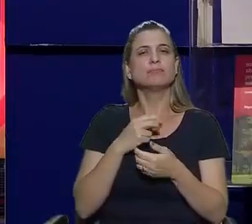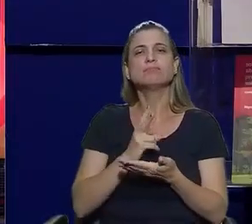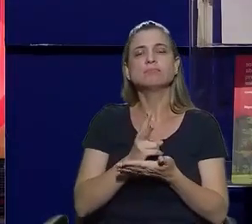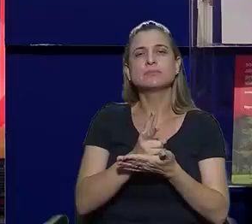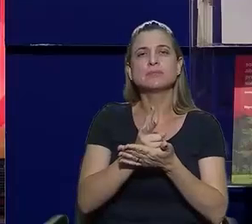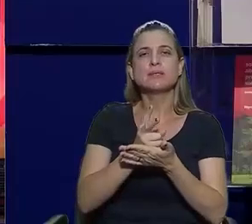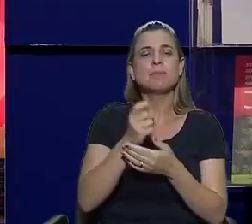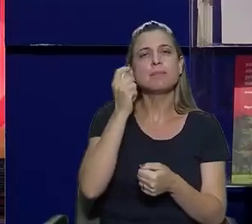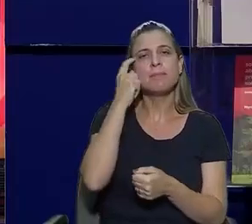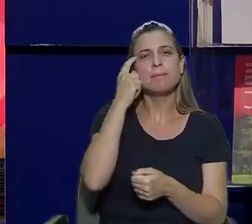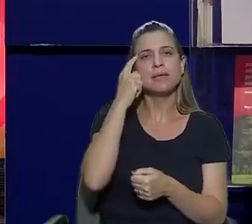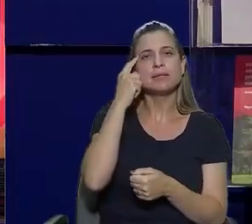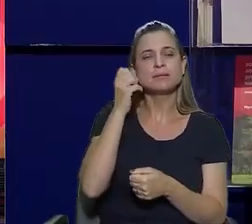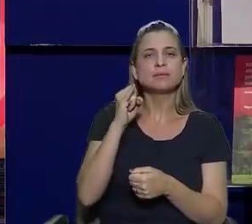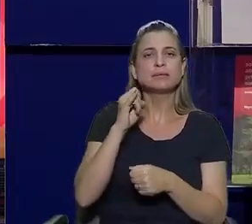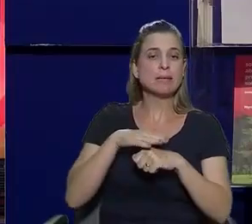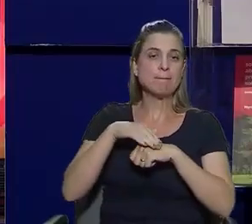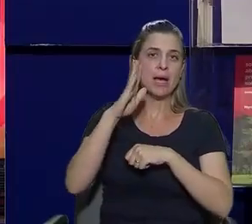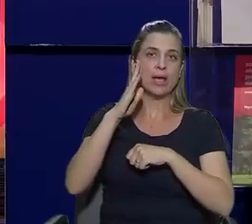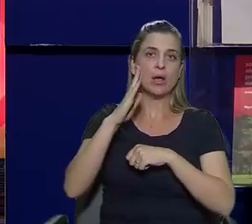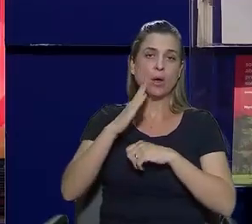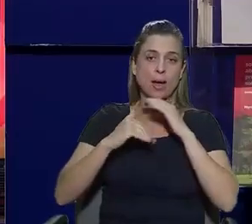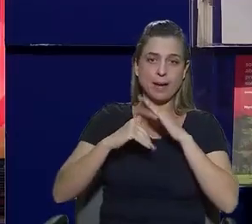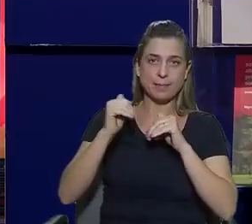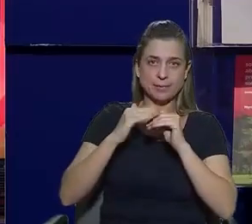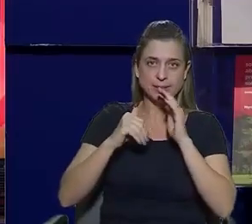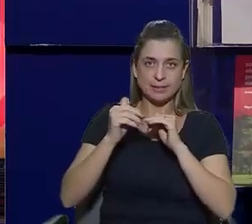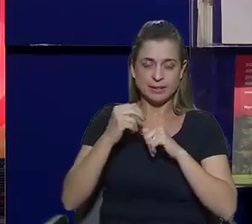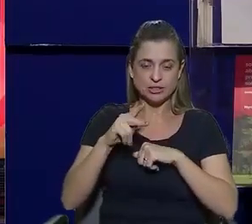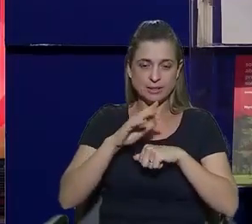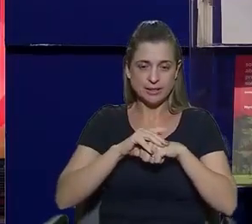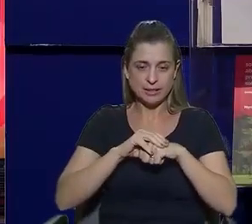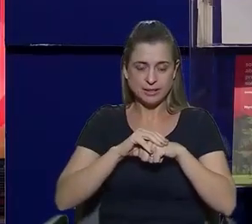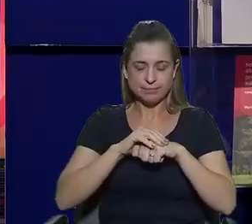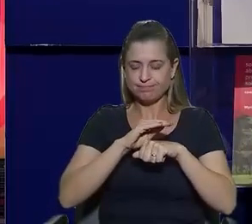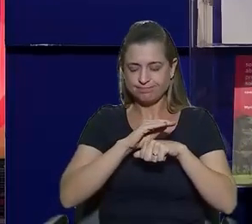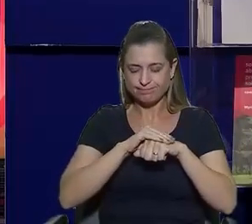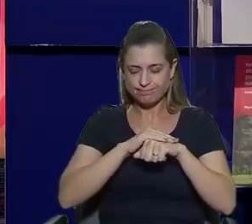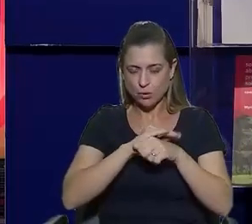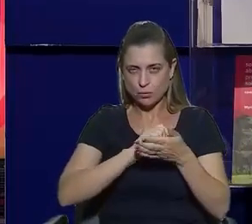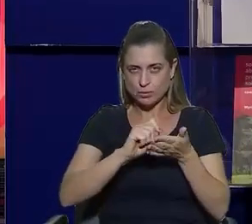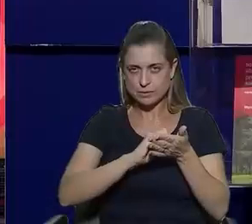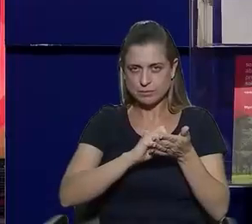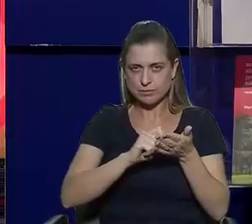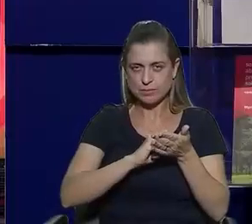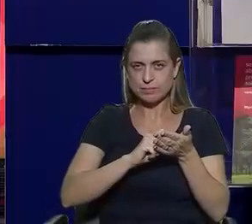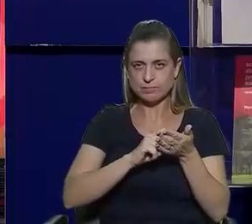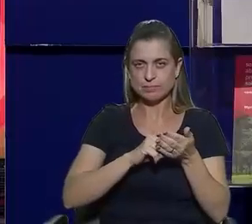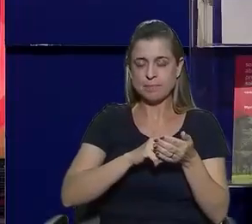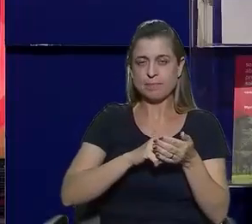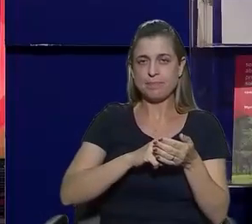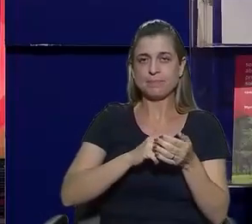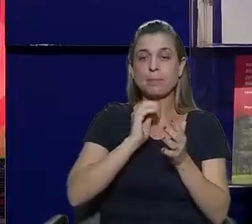maior que seja a habilidade de um escritor, ele tem dois focos narrativos, né? Ele narra sendo eu, né, em